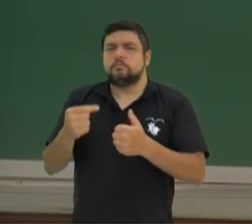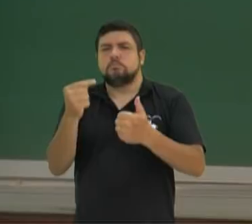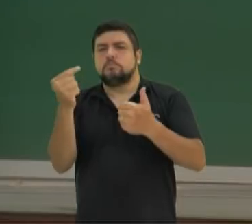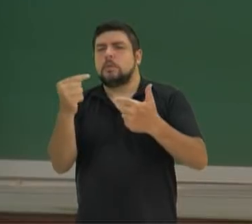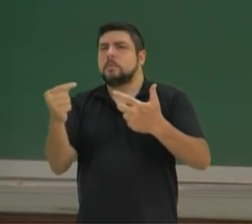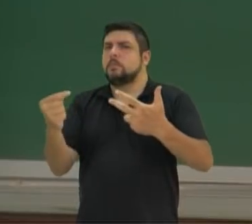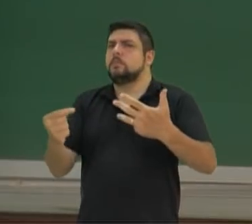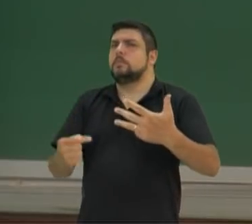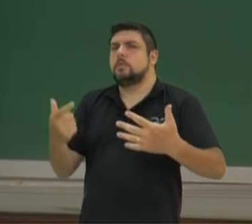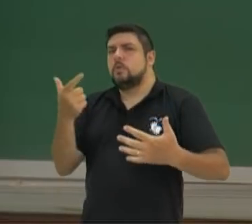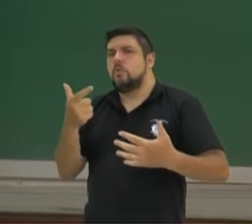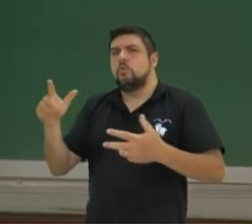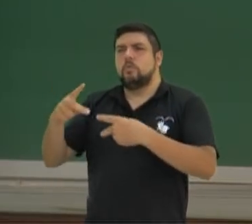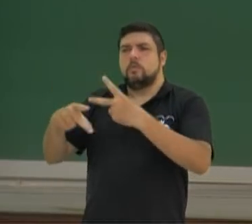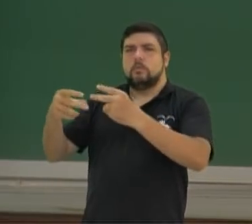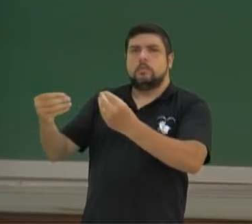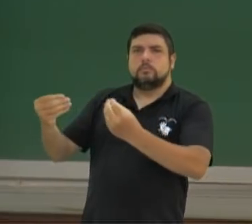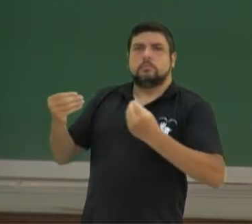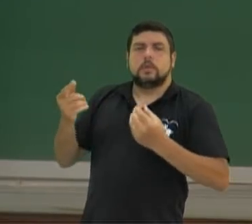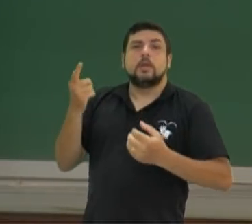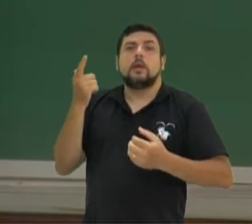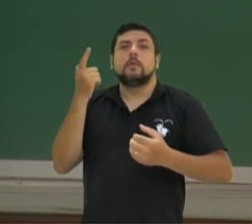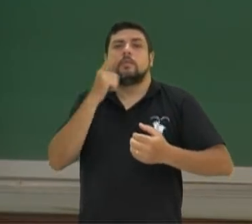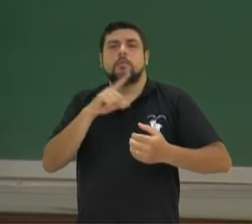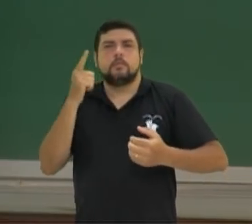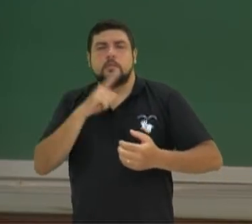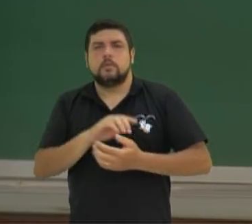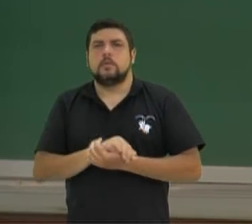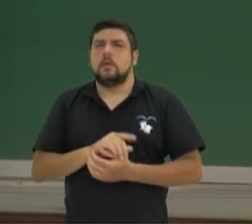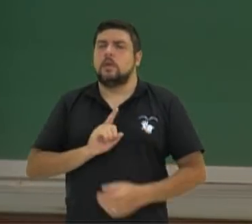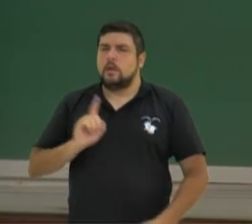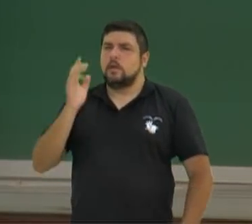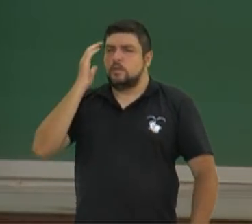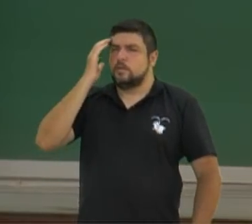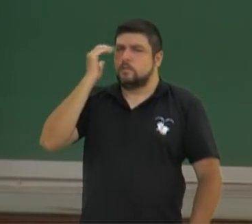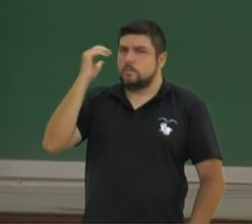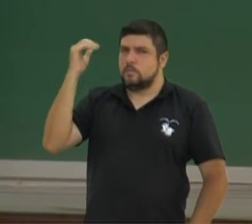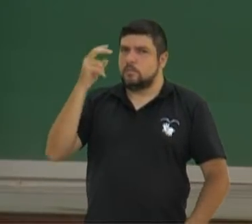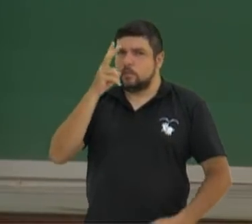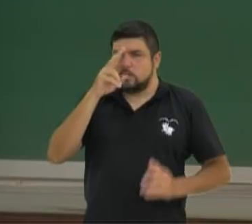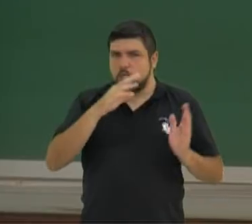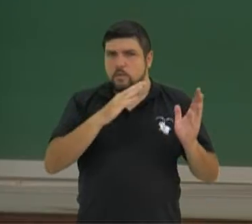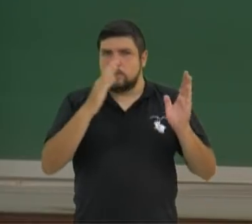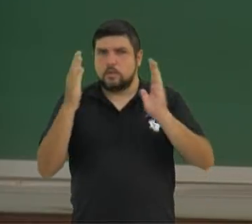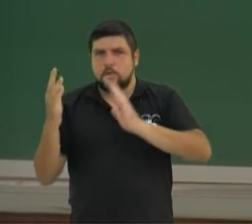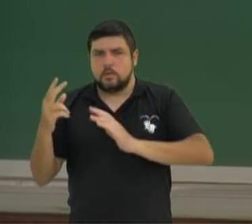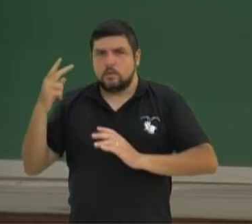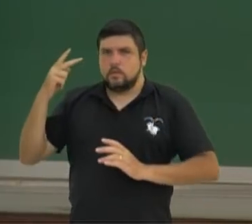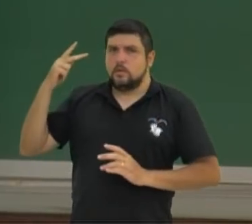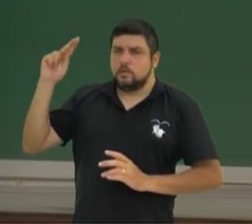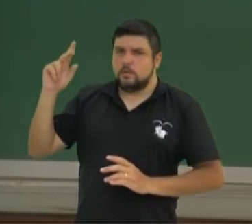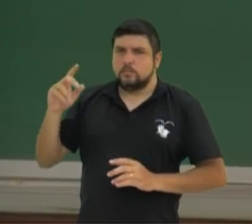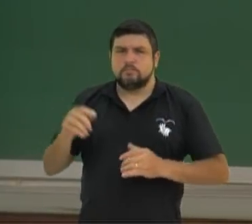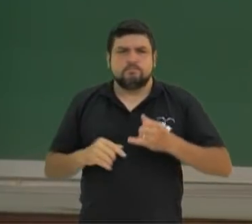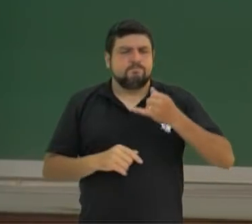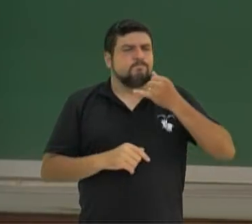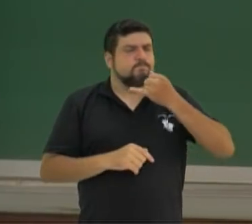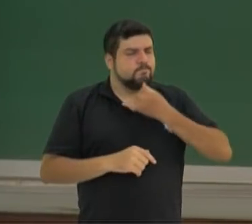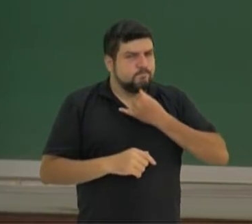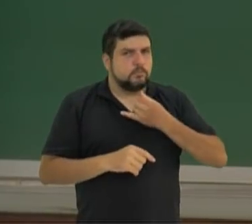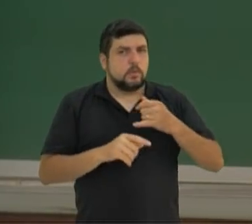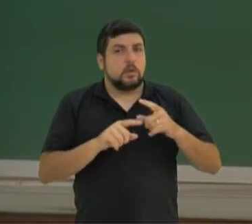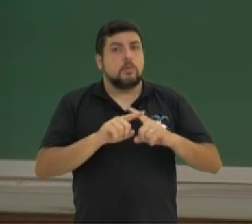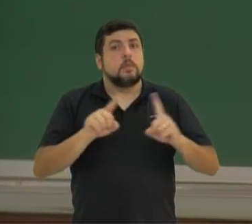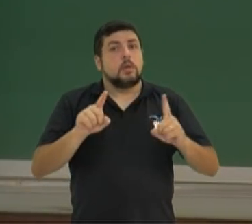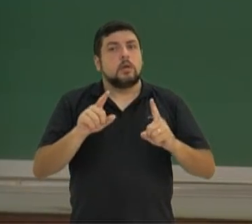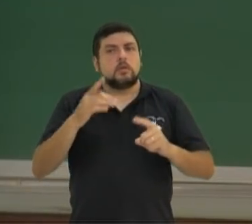muito reconhecida pela história dela, que daqui a pouco vocês vão ver, acaba sendo também uma história triste, mas uma história